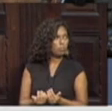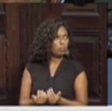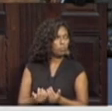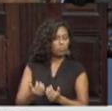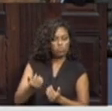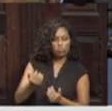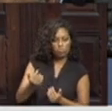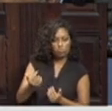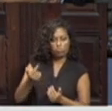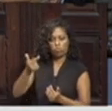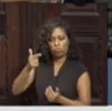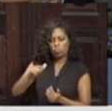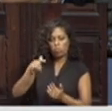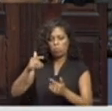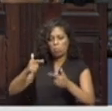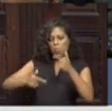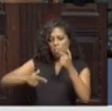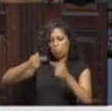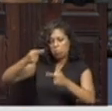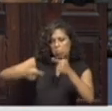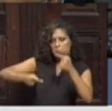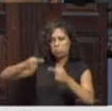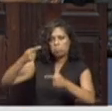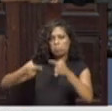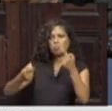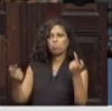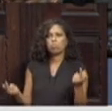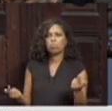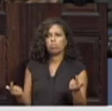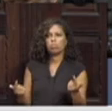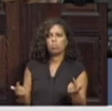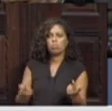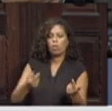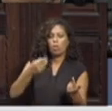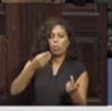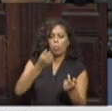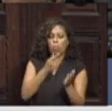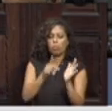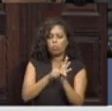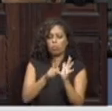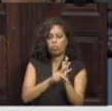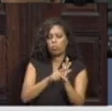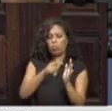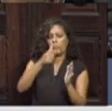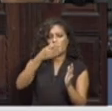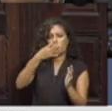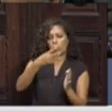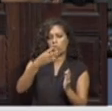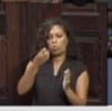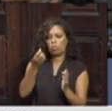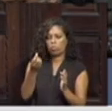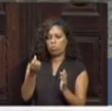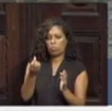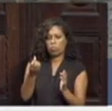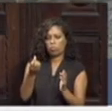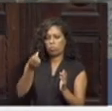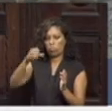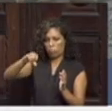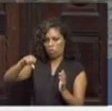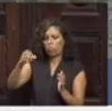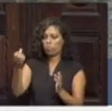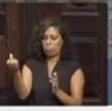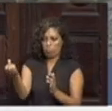assim Vossa Excelência me permitir, projeto de lei 496 de 2011, de autoria do deputado Luiz Martins. Então está